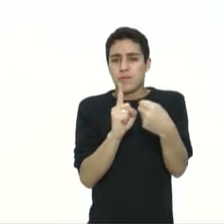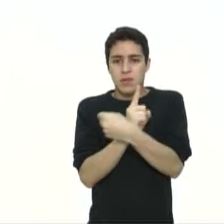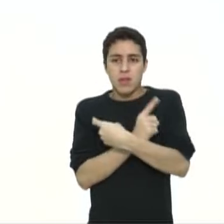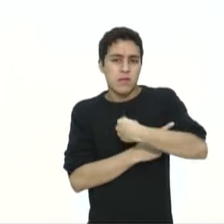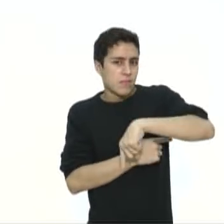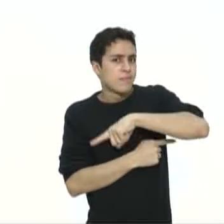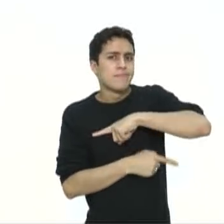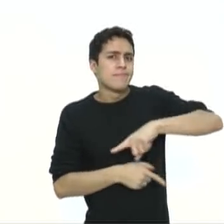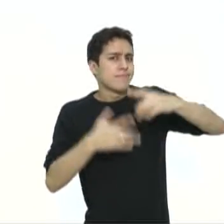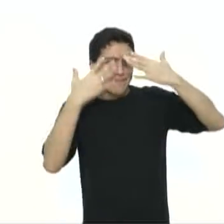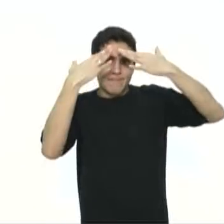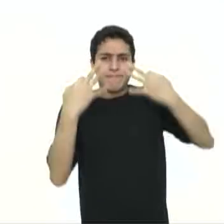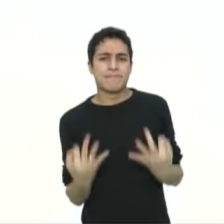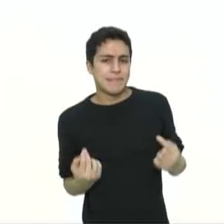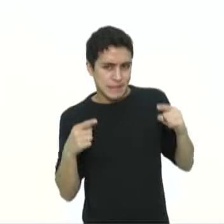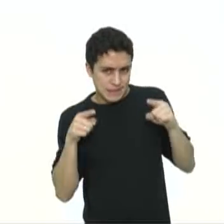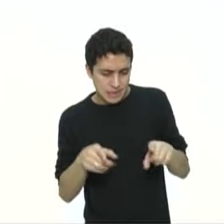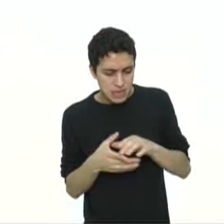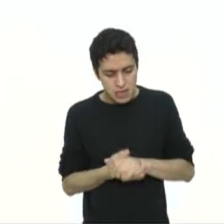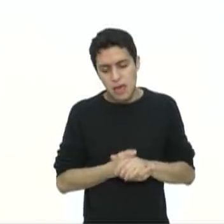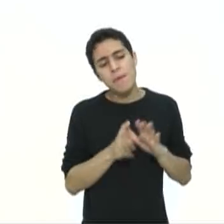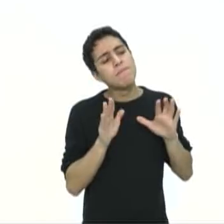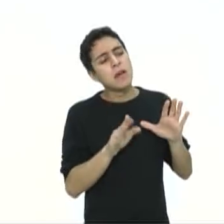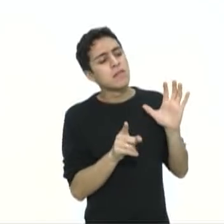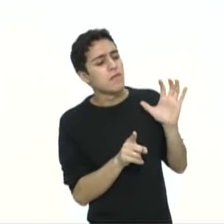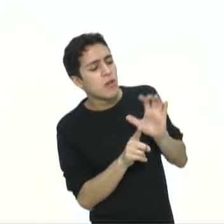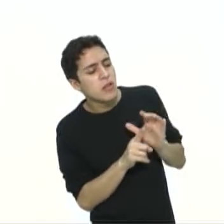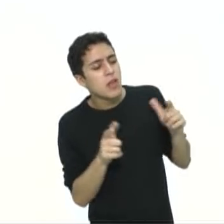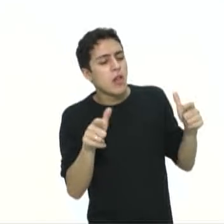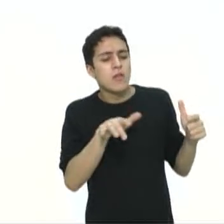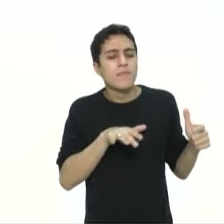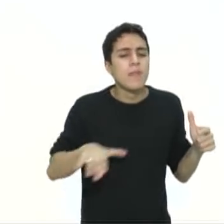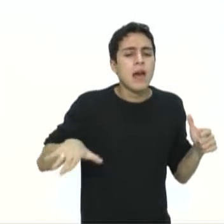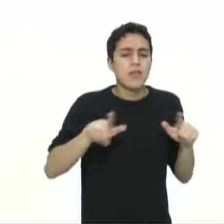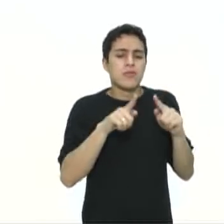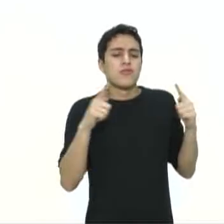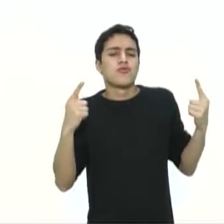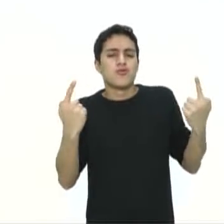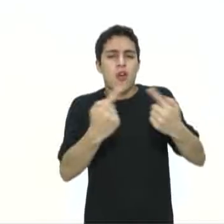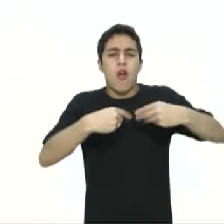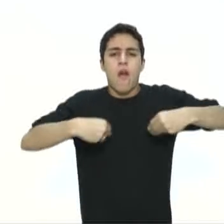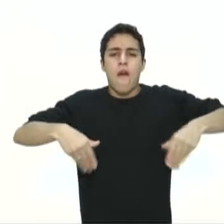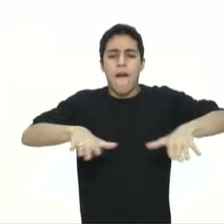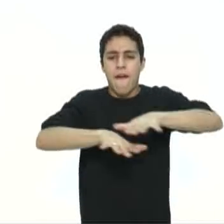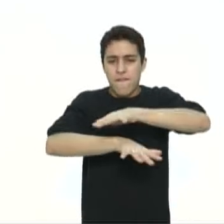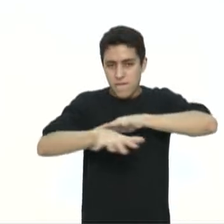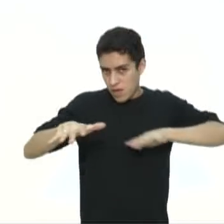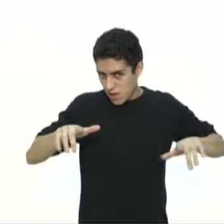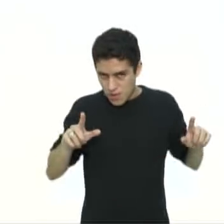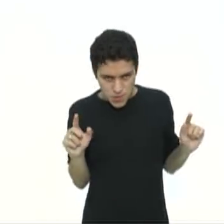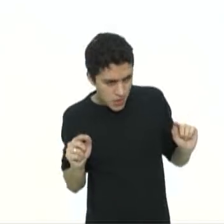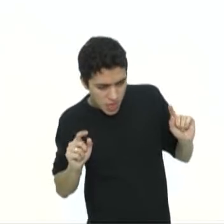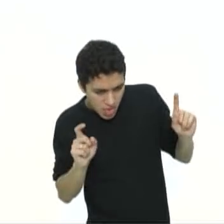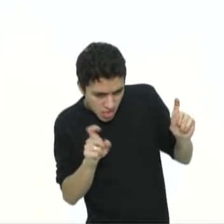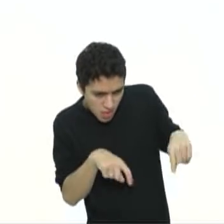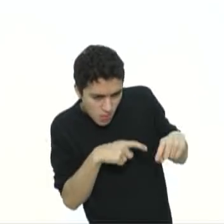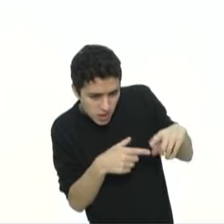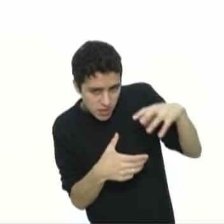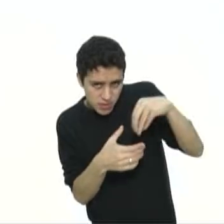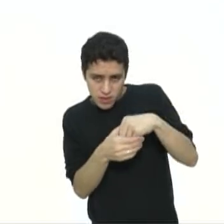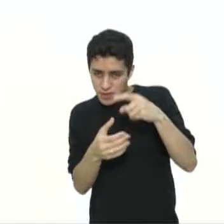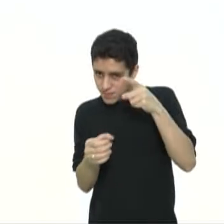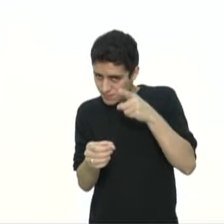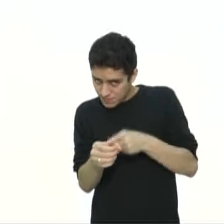dúvida, né? Entre os efeitos desse processo sobre o espaço geográfico, podemos assinalar a ruralização das cidades, letra A,